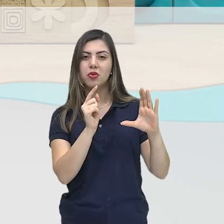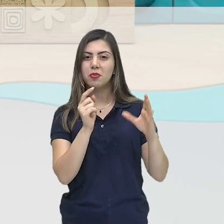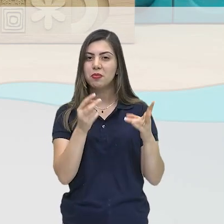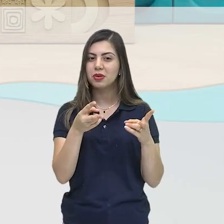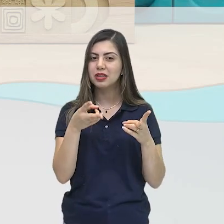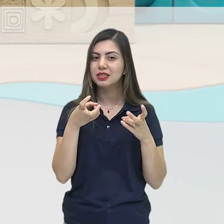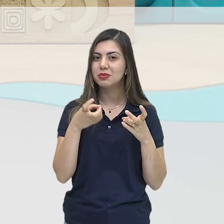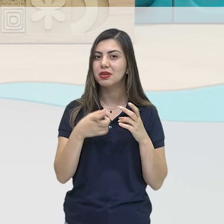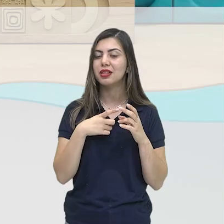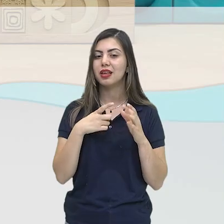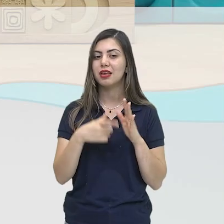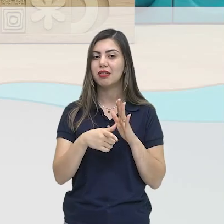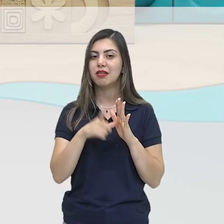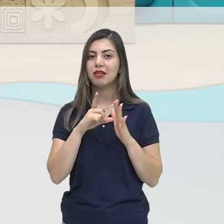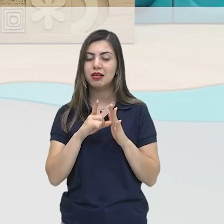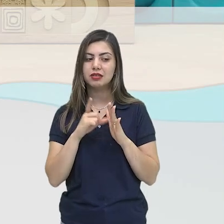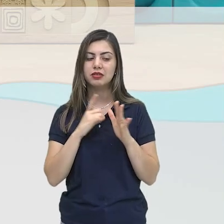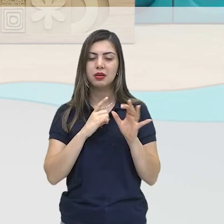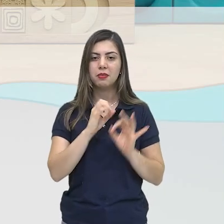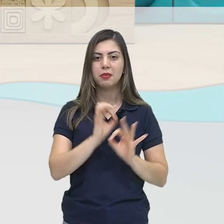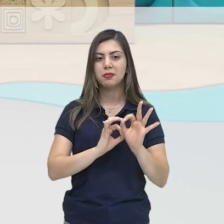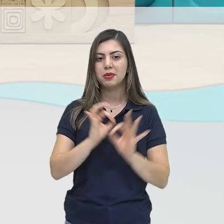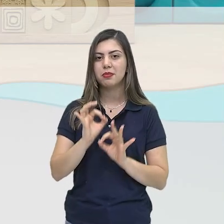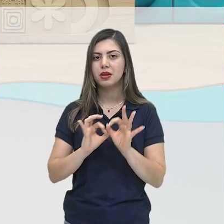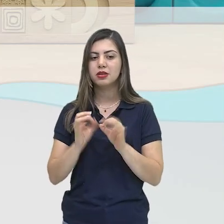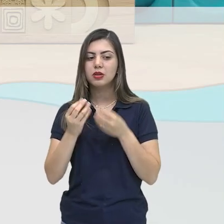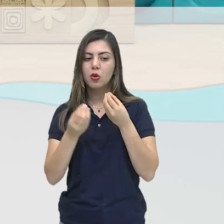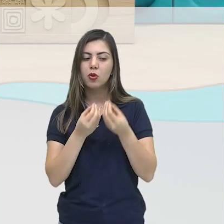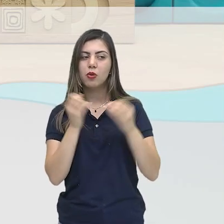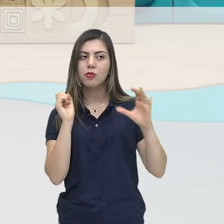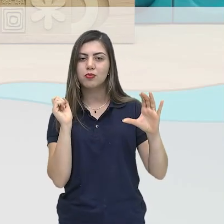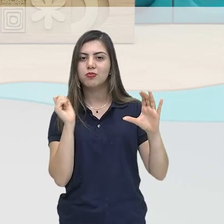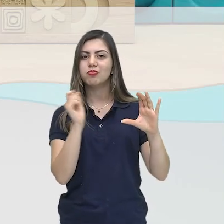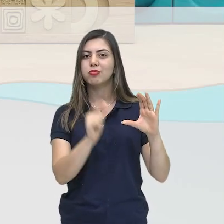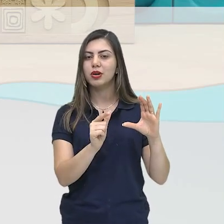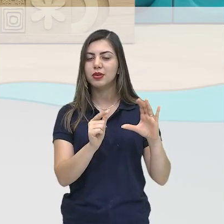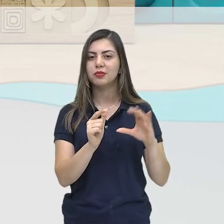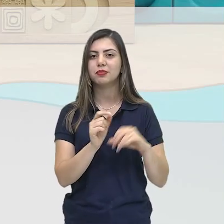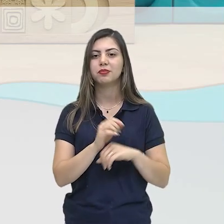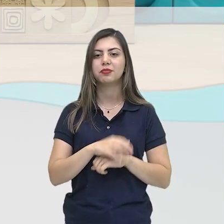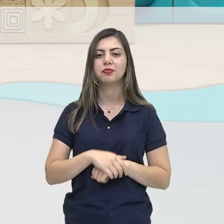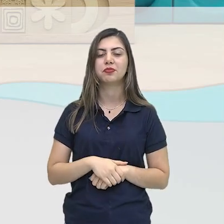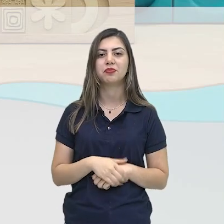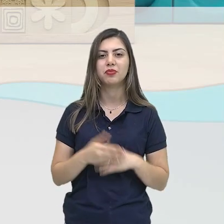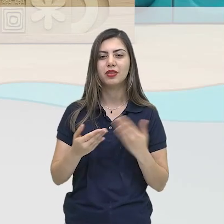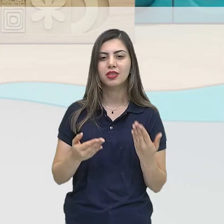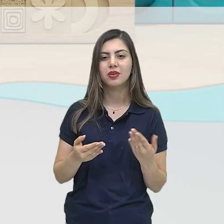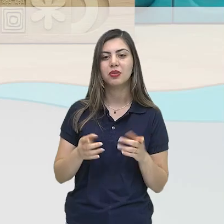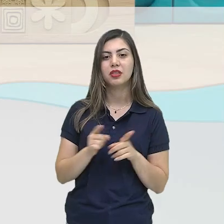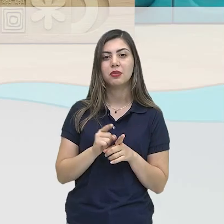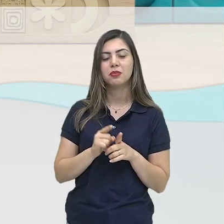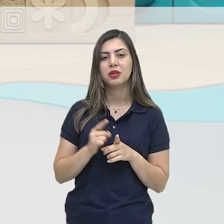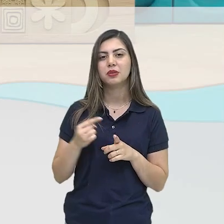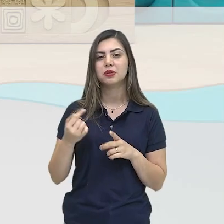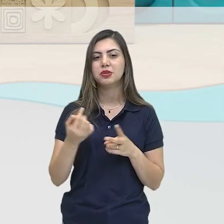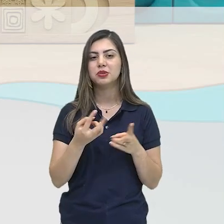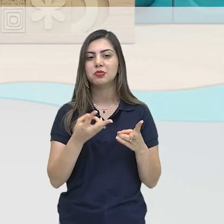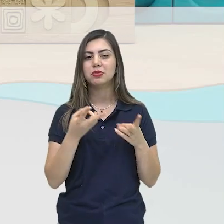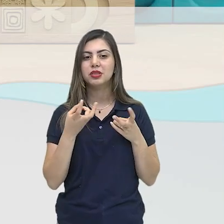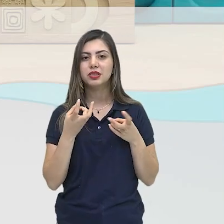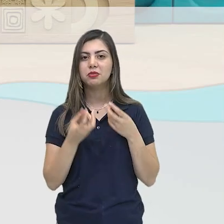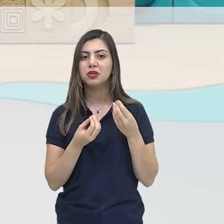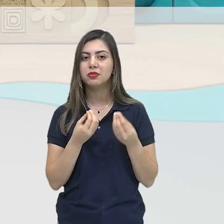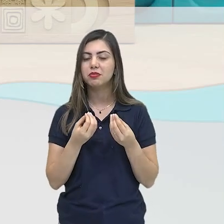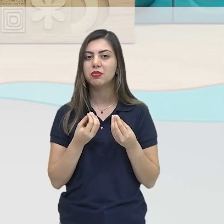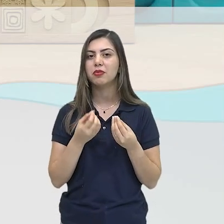tem toda uma preparação na hora de lançar esse dardo, né? E pela imagem deu para perceber que aquilo ali era uma